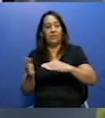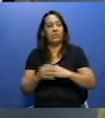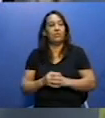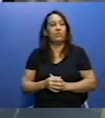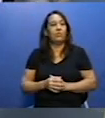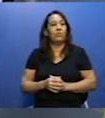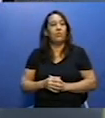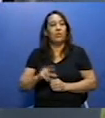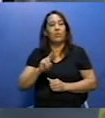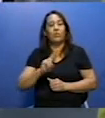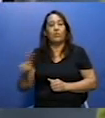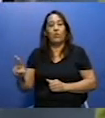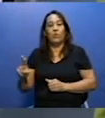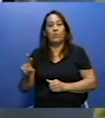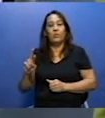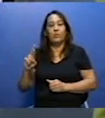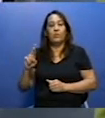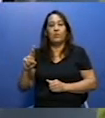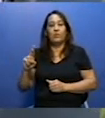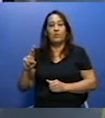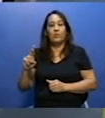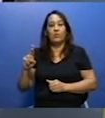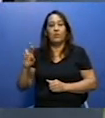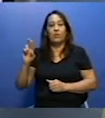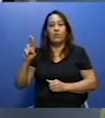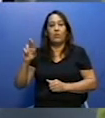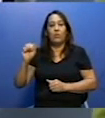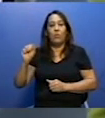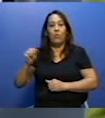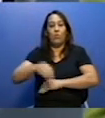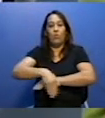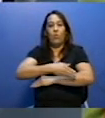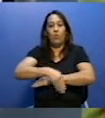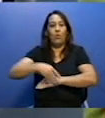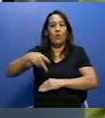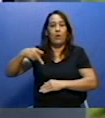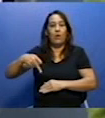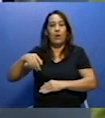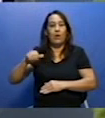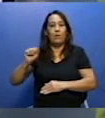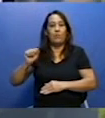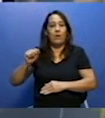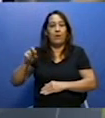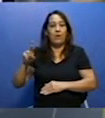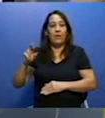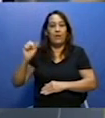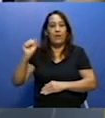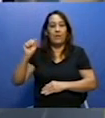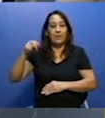Rua Paraná. Mais uma vez. Olha que interessante, todas levam acento.